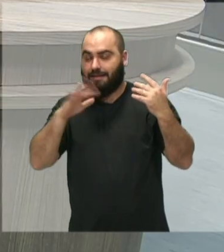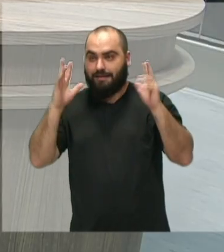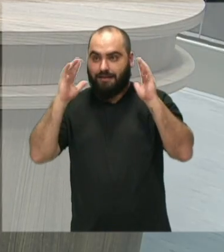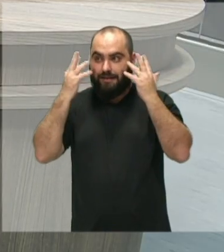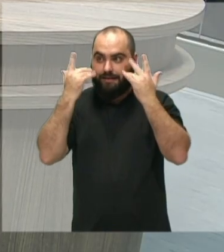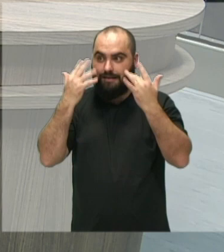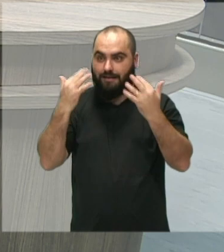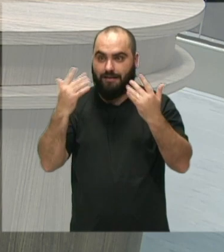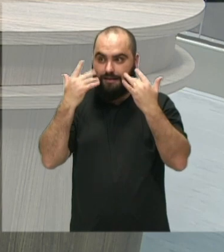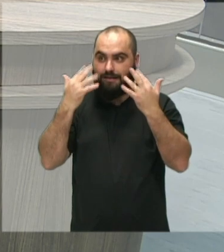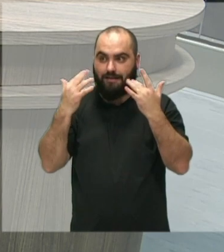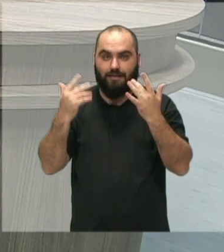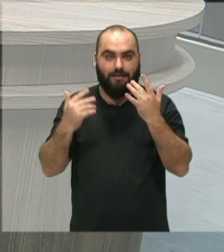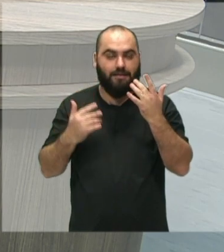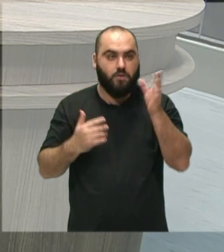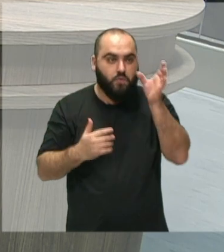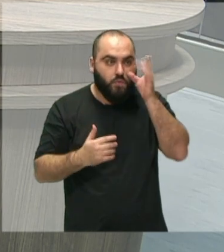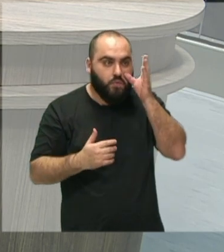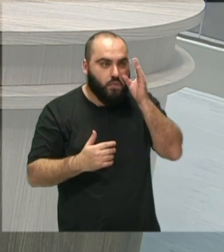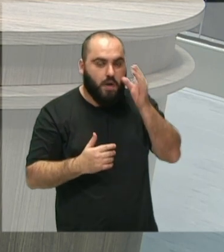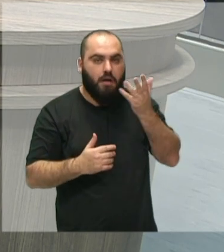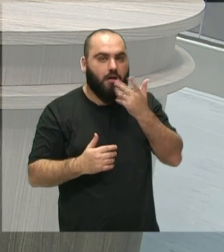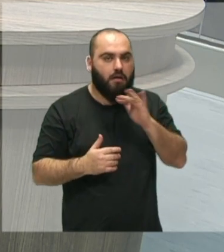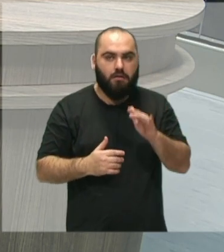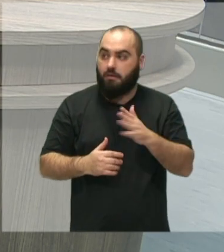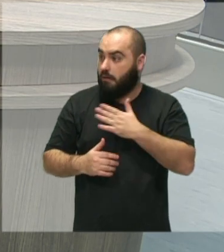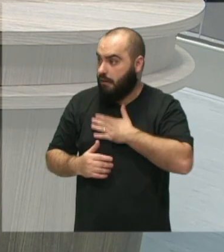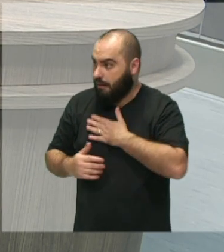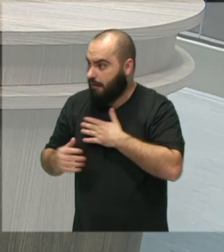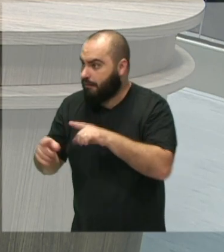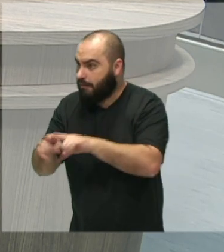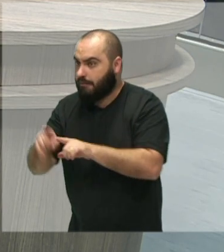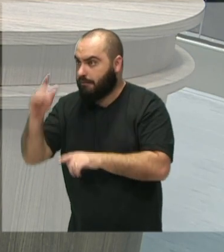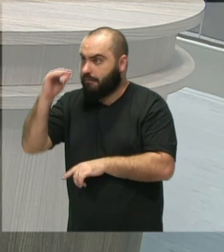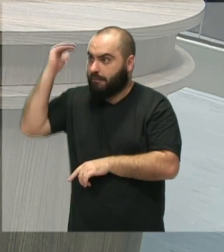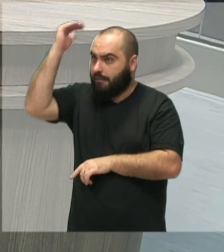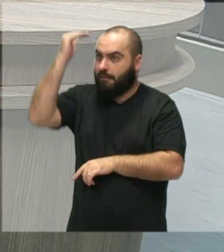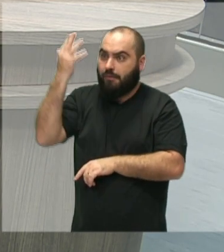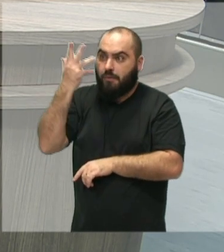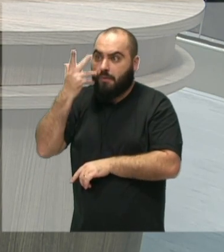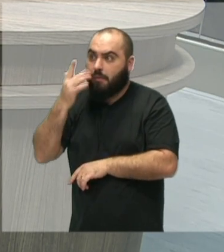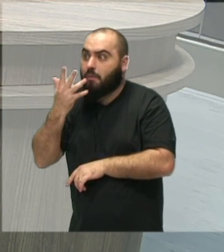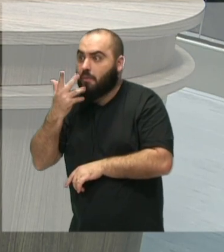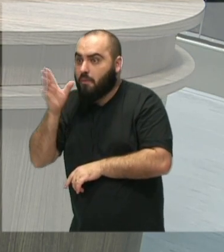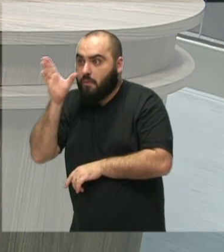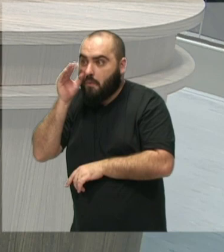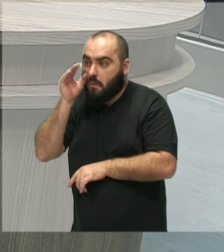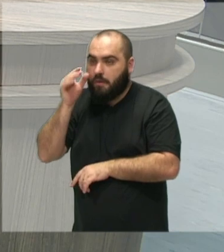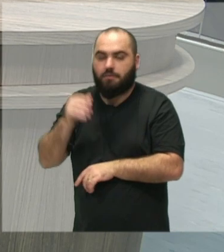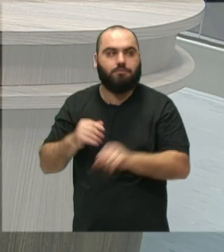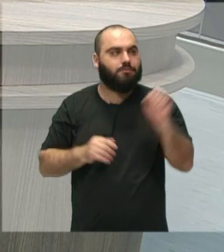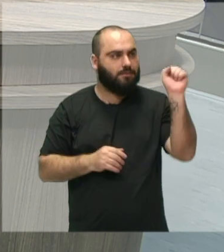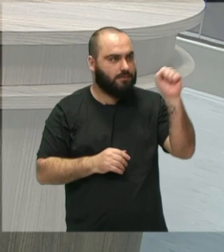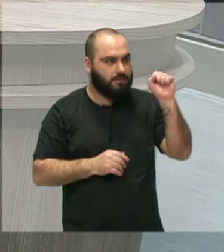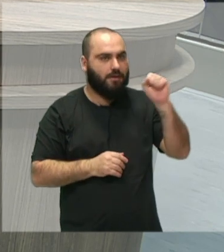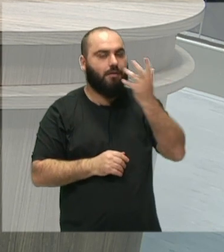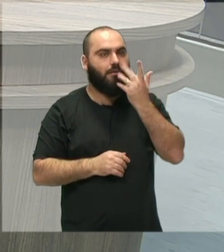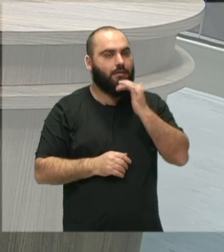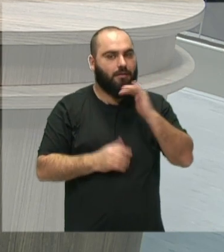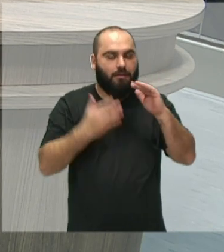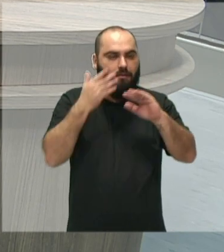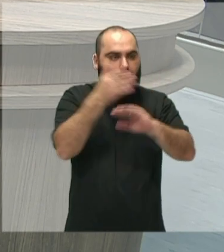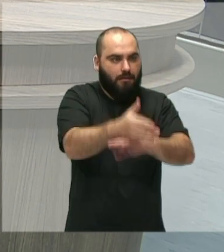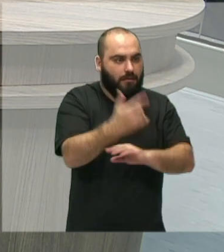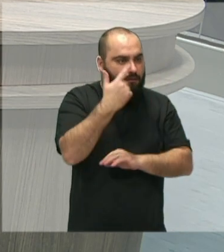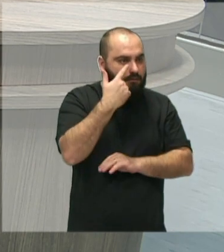Quando vê, eles são muito curiosos, né? Sim. A gente fica curioso, né? Quando vê esse acervo. Exatamente. Aí eles ficam bem empolgados quando entram